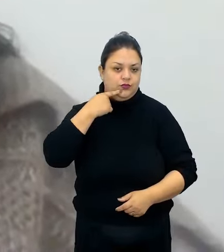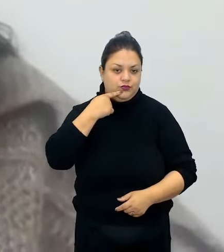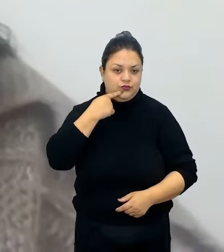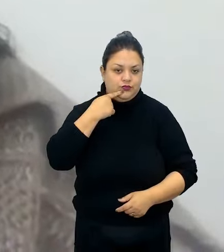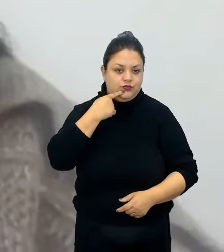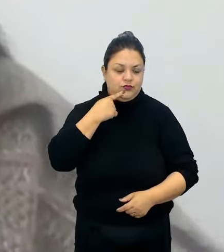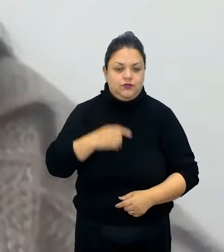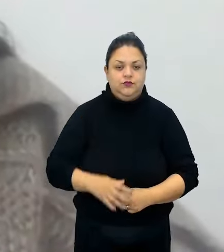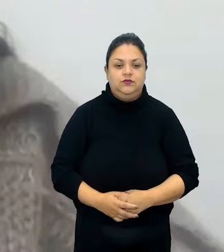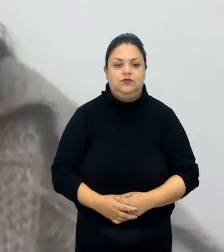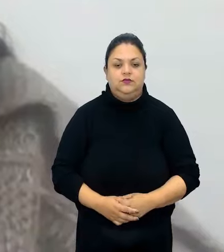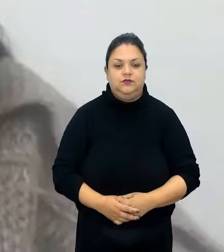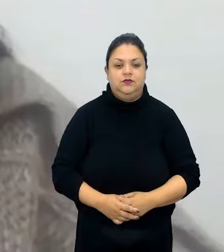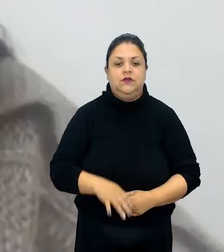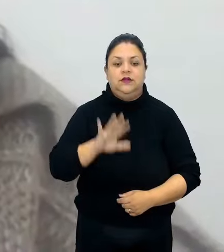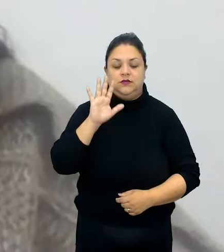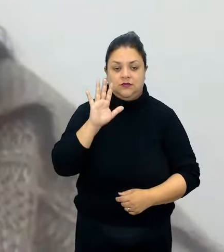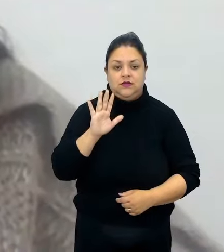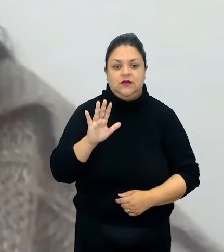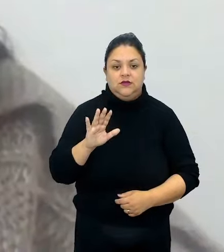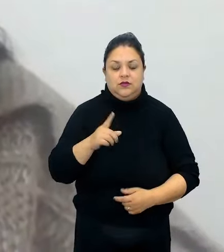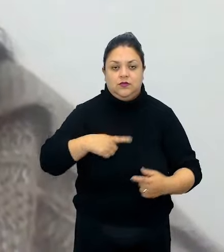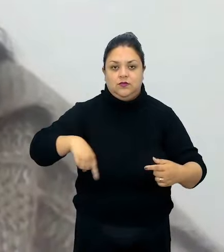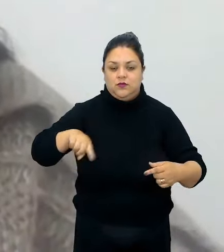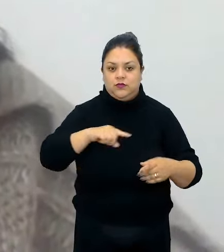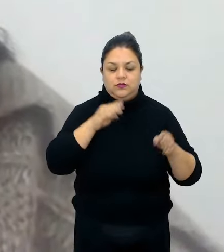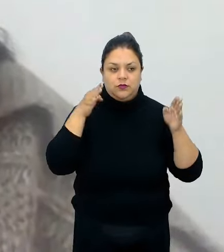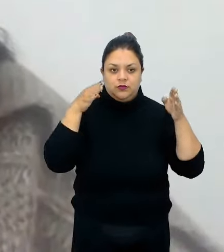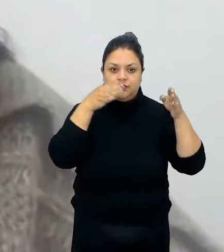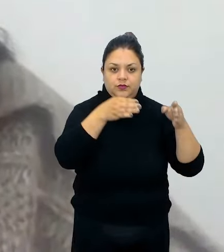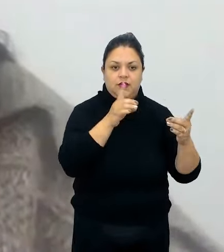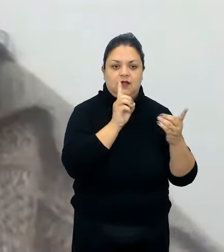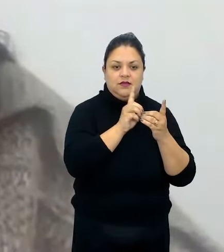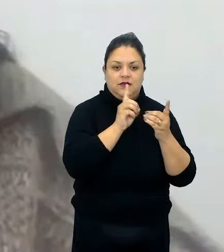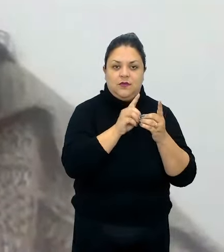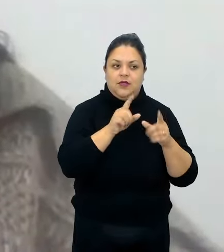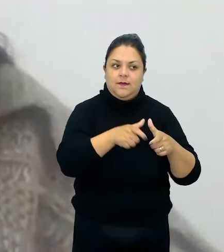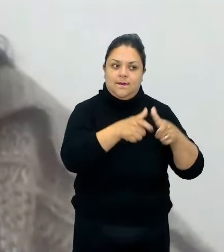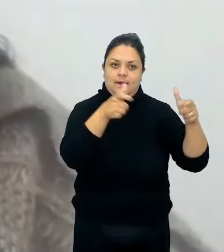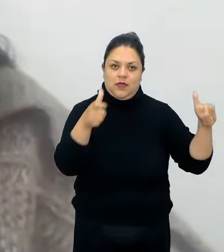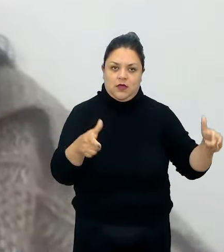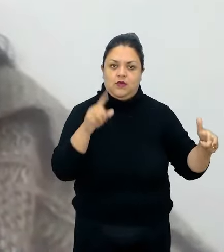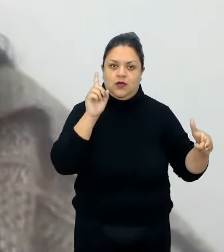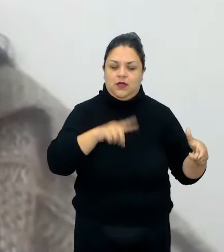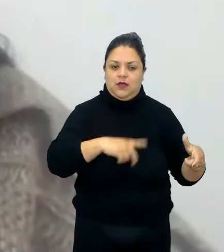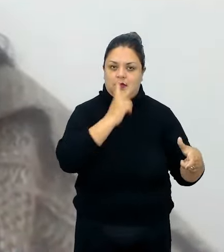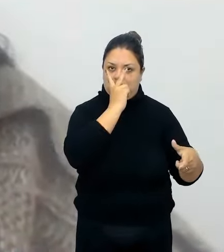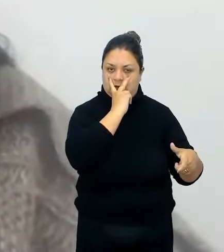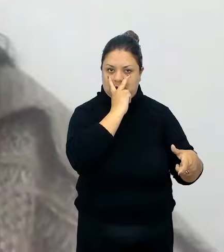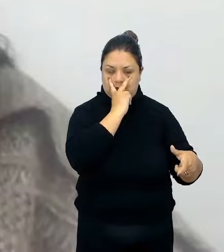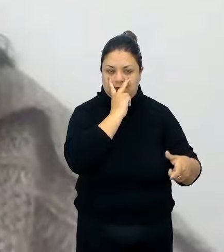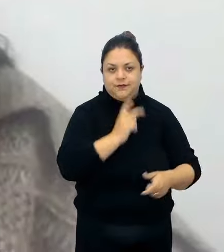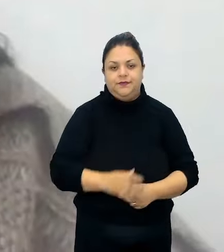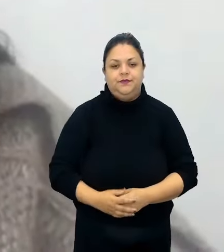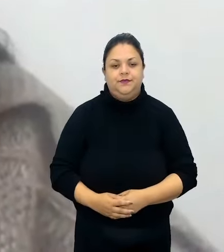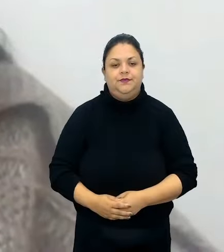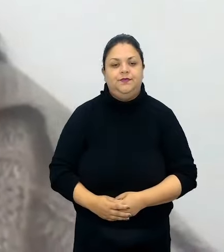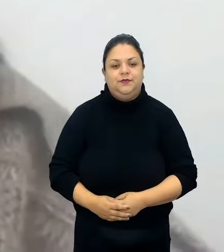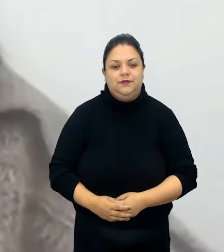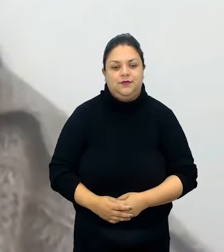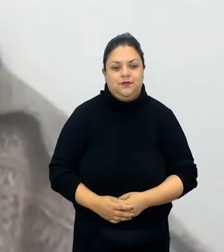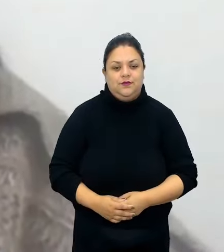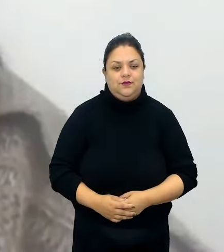a gente tem o maior número nosso de atendimento na deficiência visual, né? Eu acredito que isso